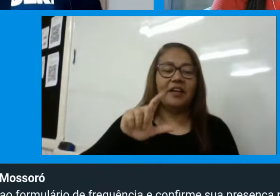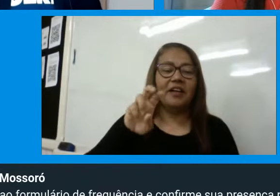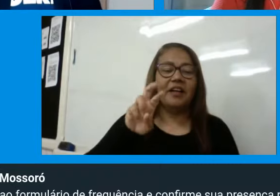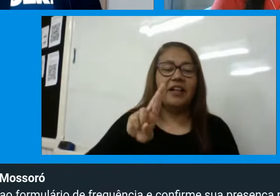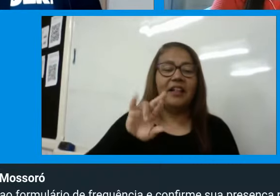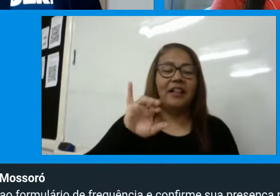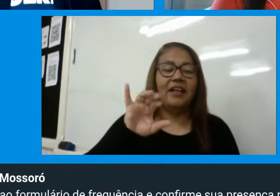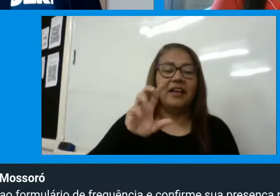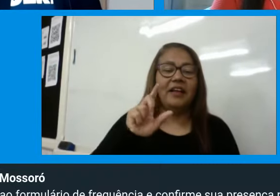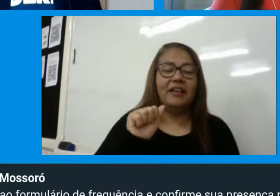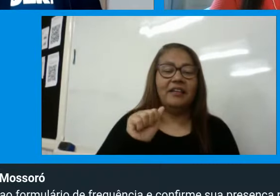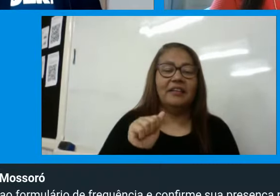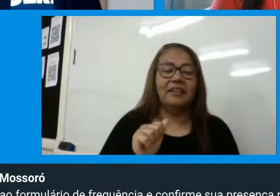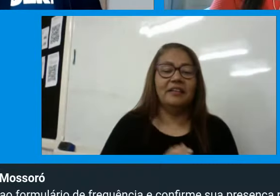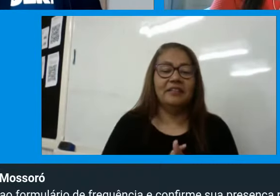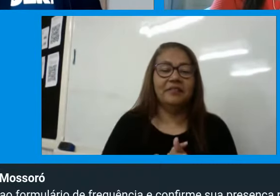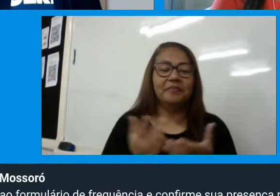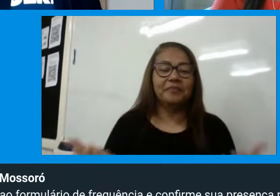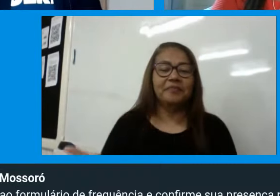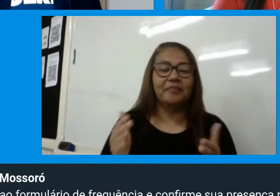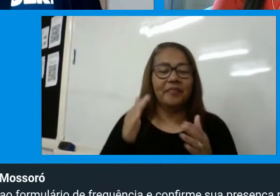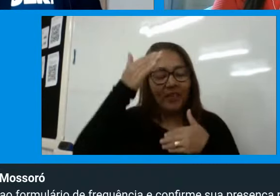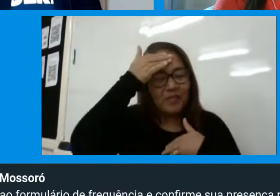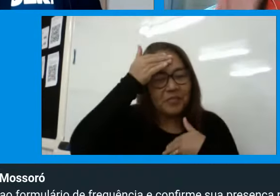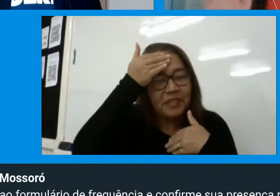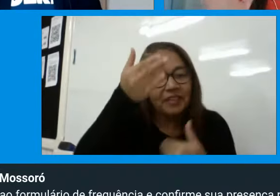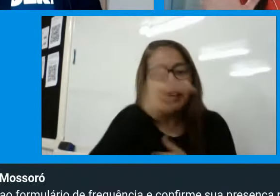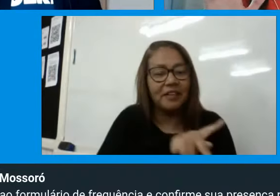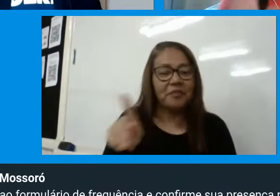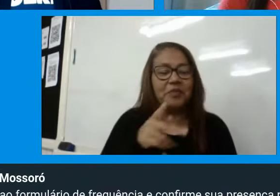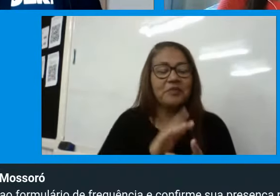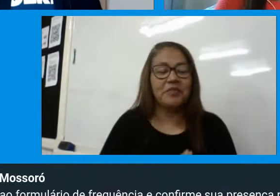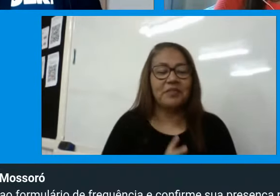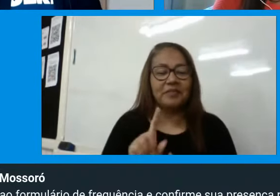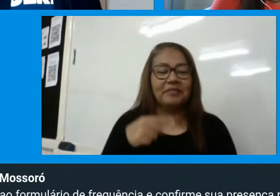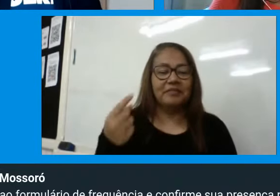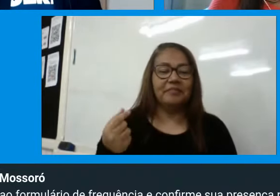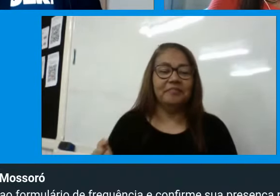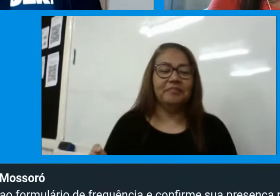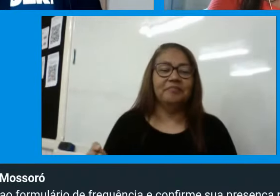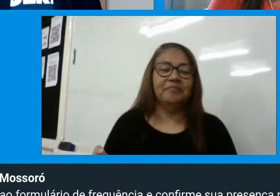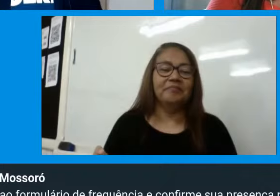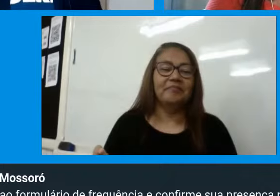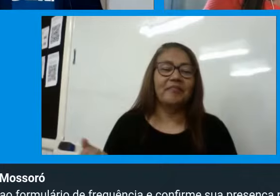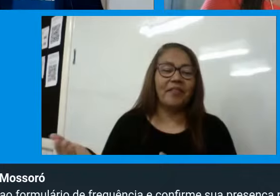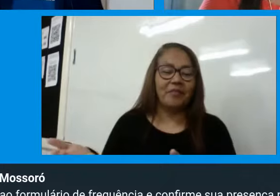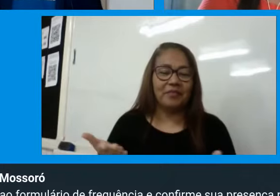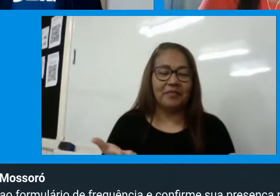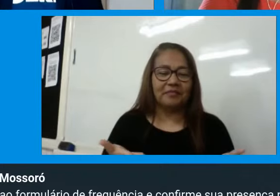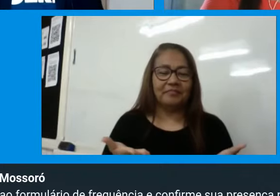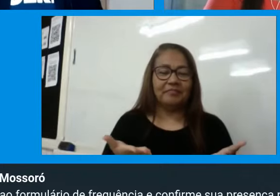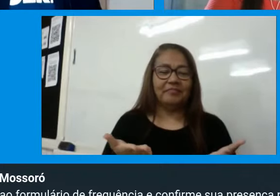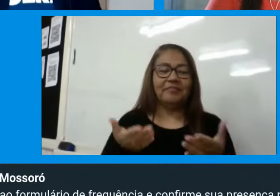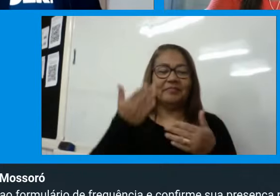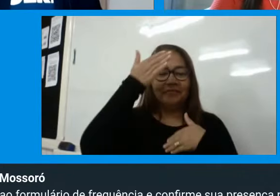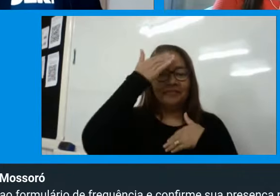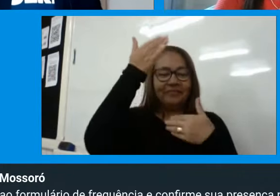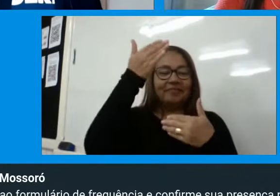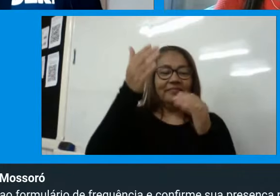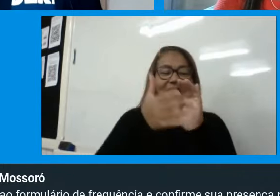Chico Dantas e até a próxima. Até mais, pessoal, um abraço. Até mais.